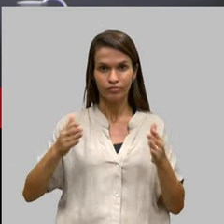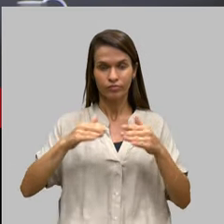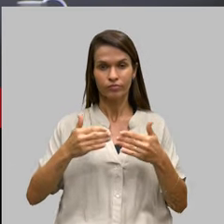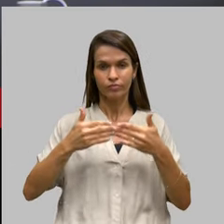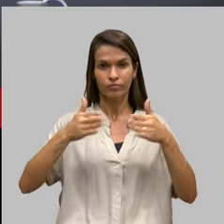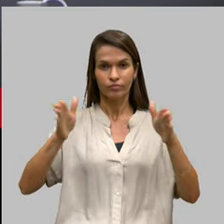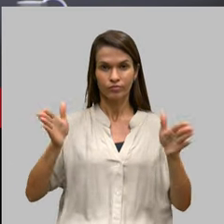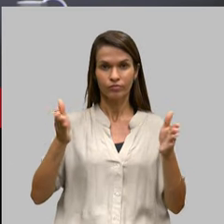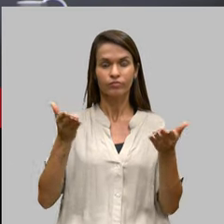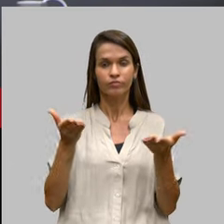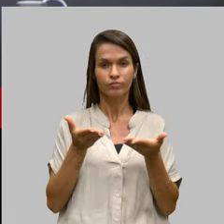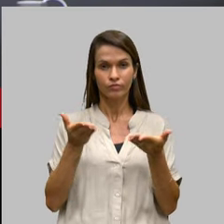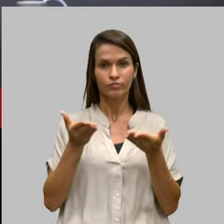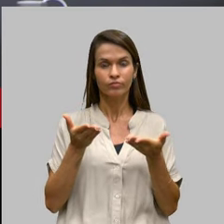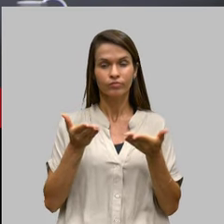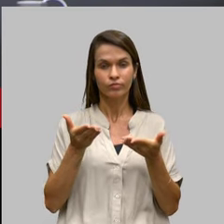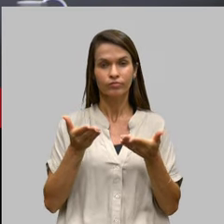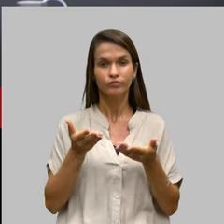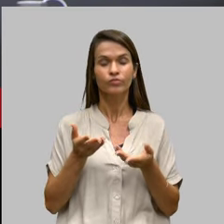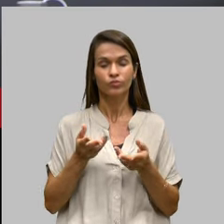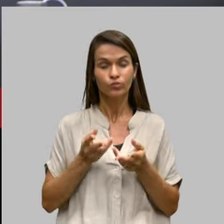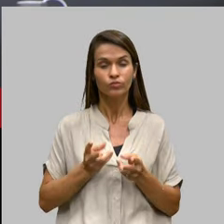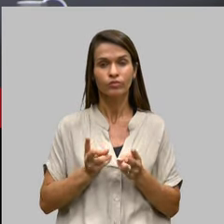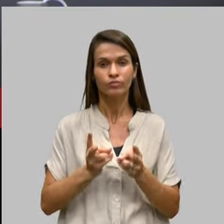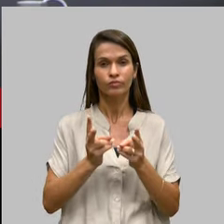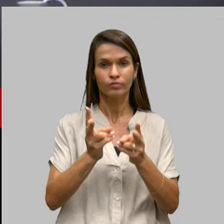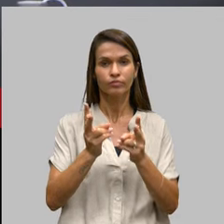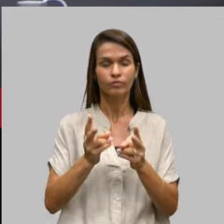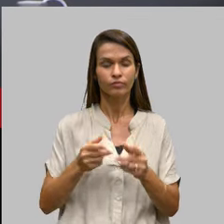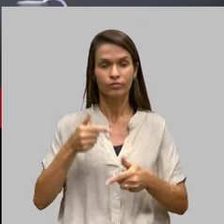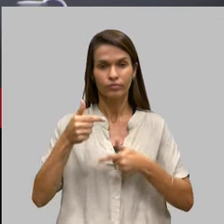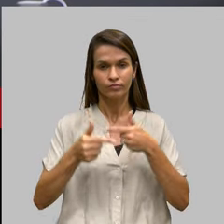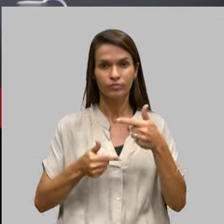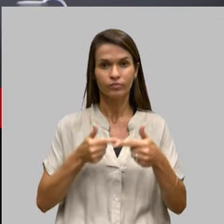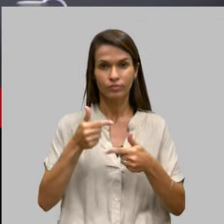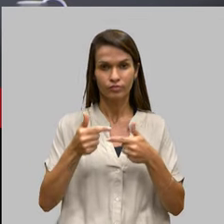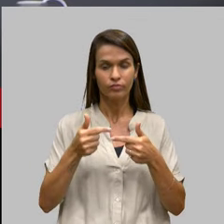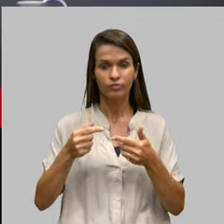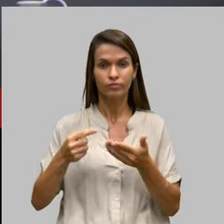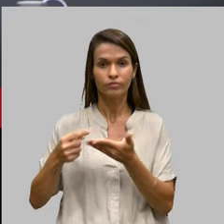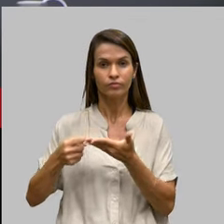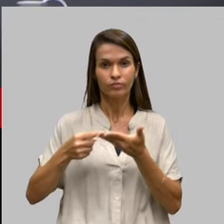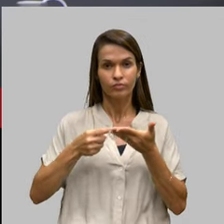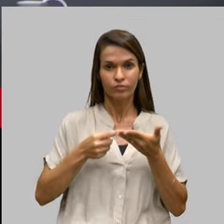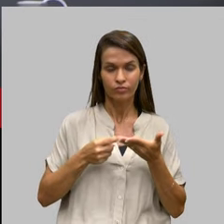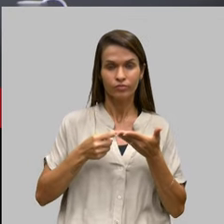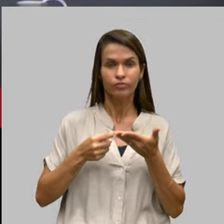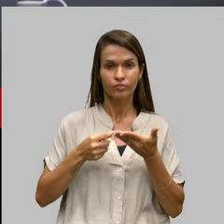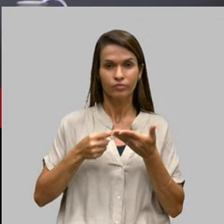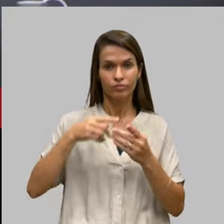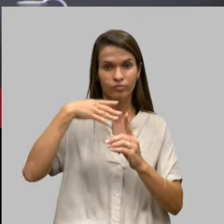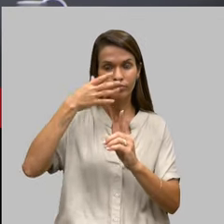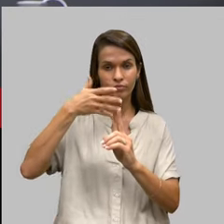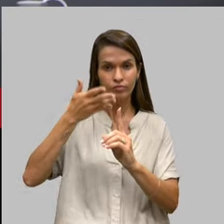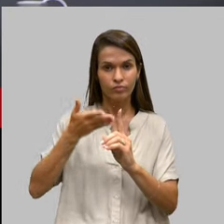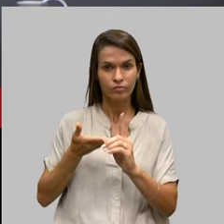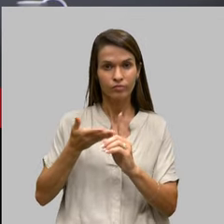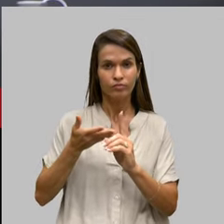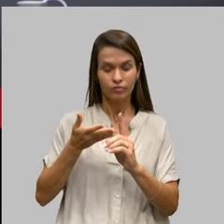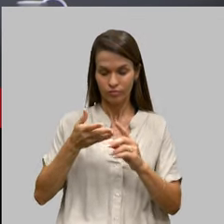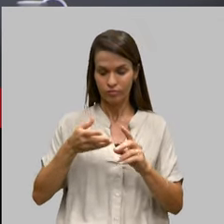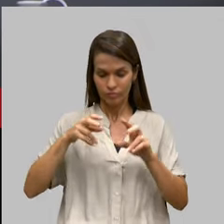desfaz para darmos continuidade aos nossos trabalhos e Convido os ilustres integrantes A tomarem